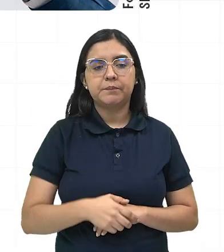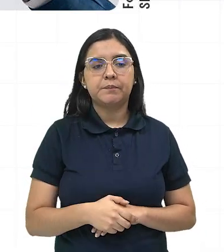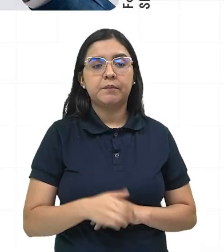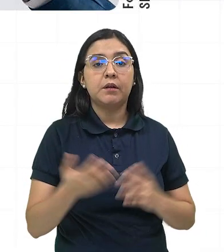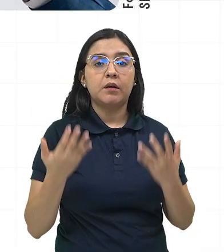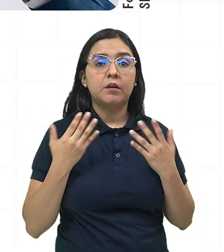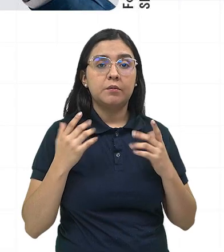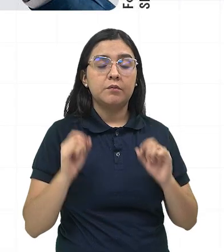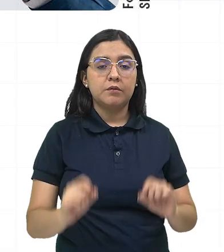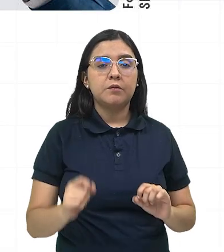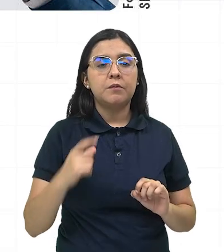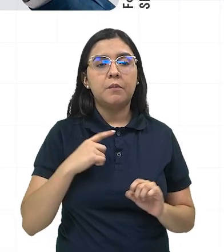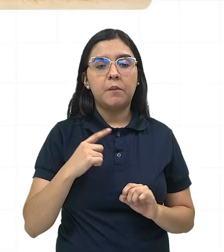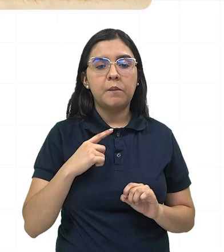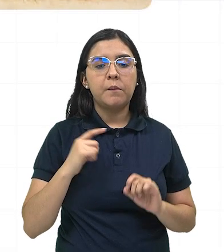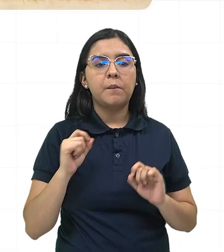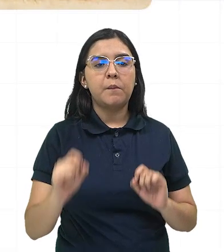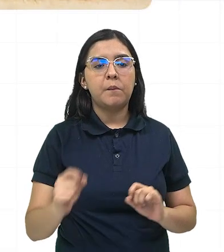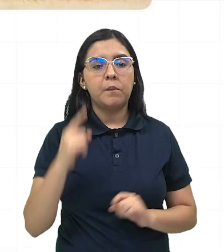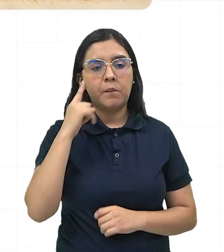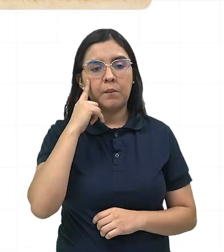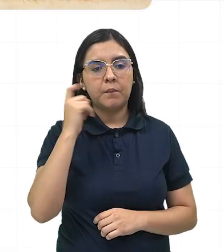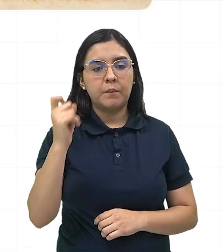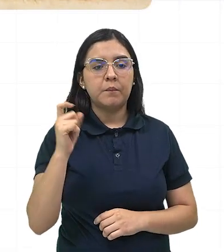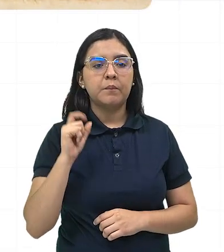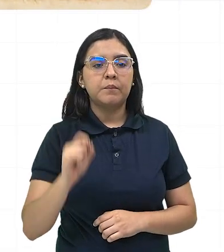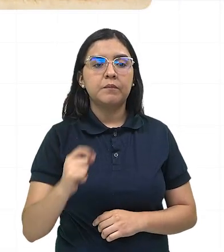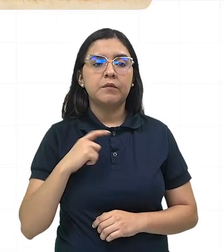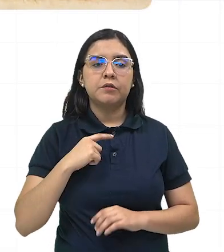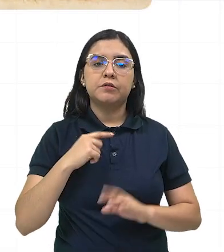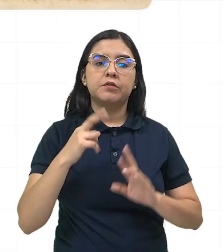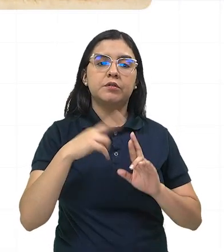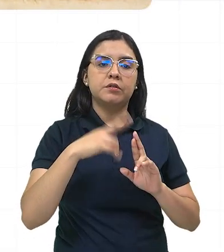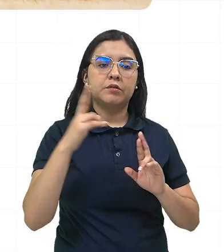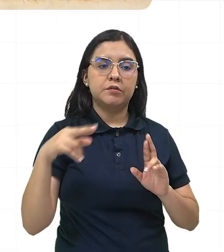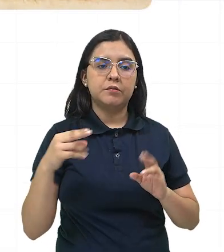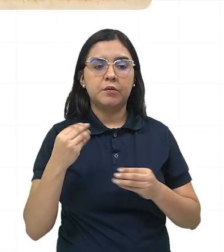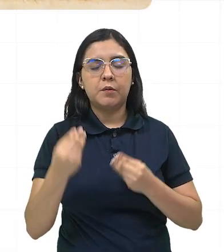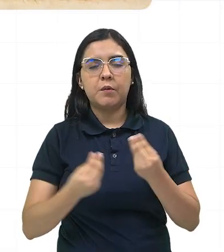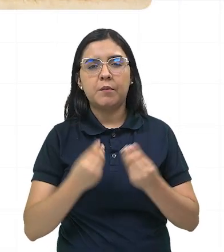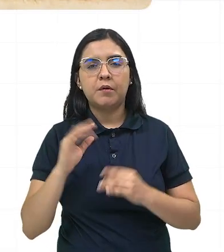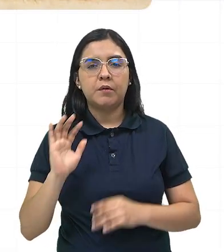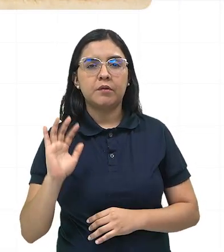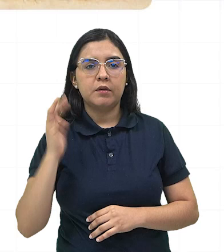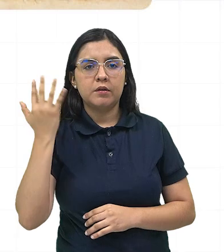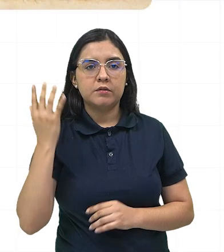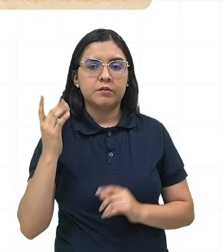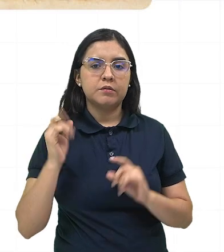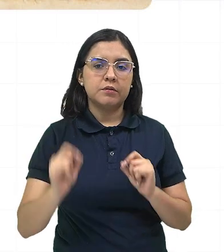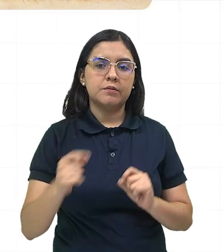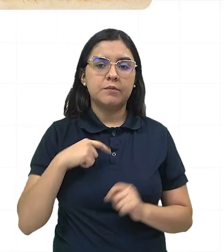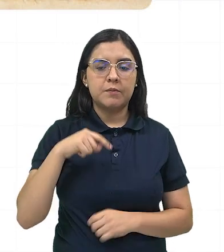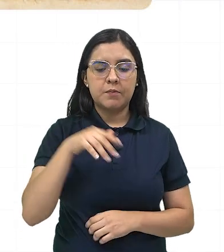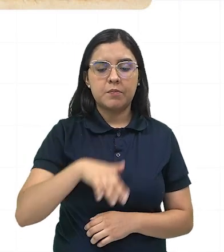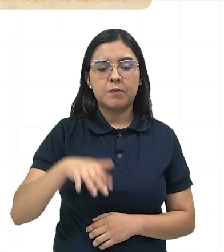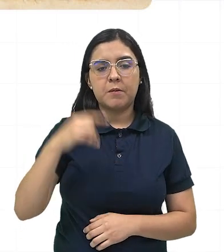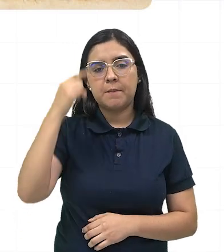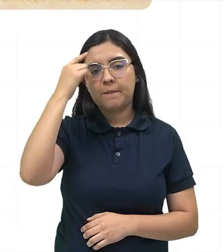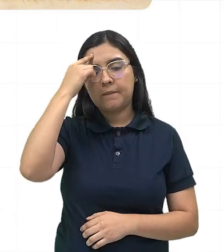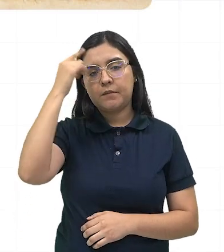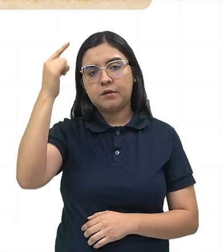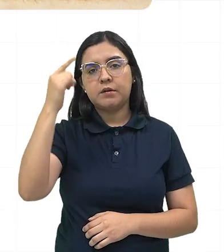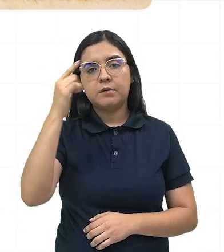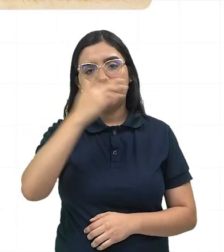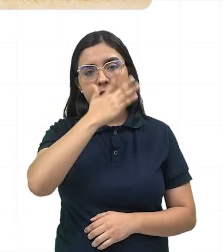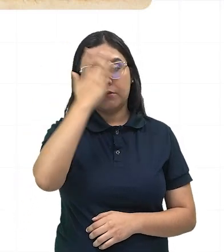nós queremos fazer também uma memória bem interessante sobre as religiões e como é que isso acontece nessa dimensão de pensar